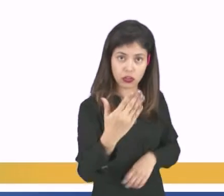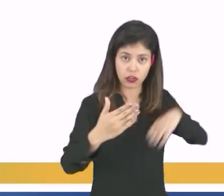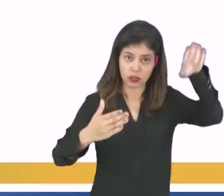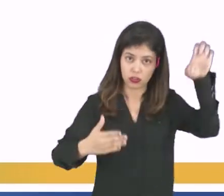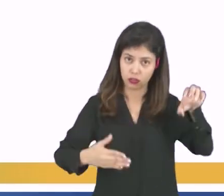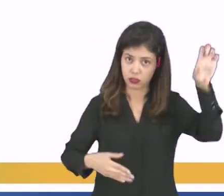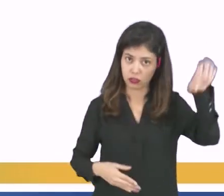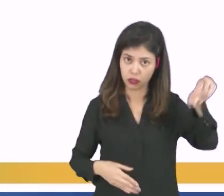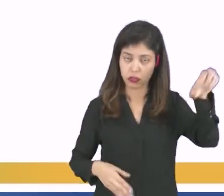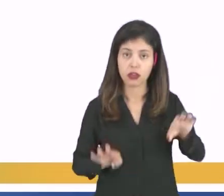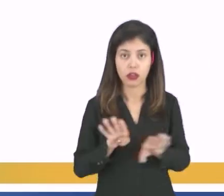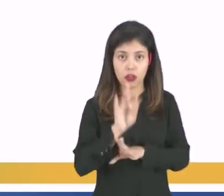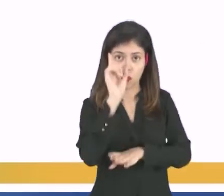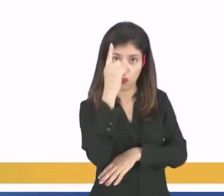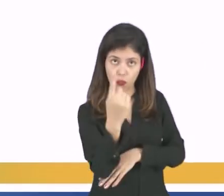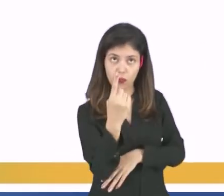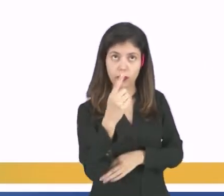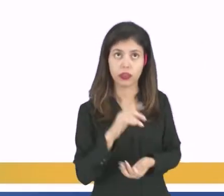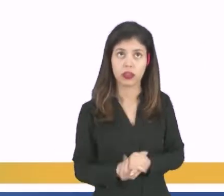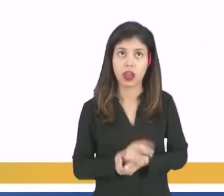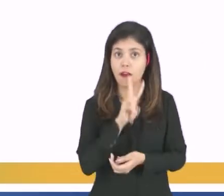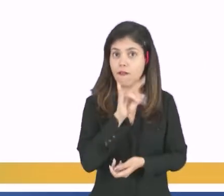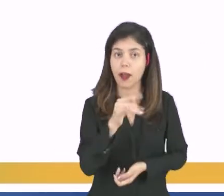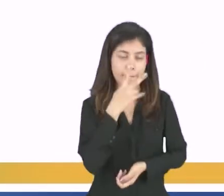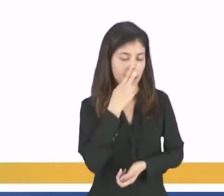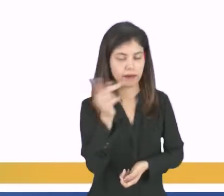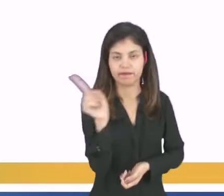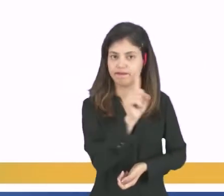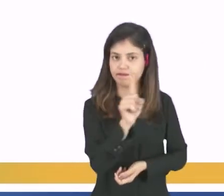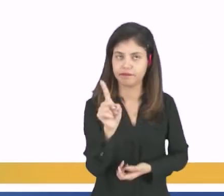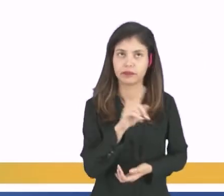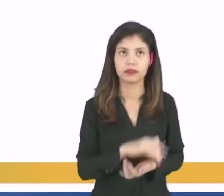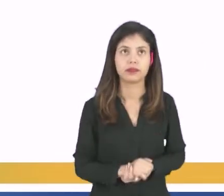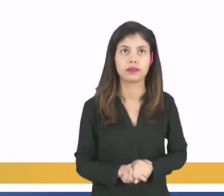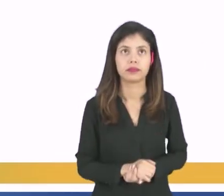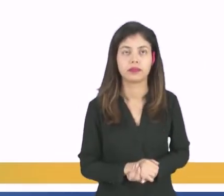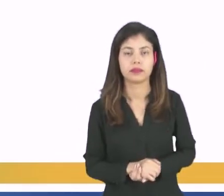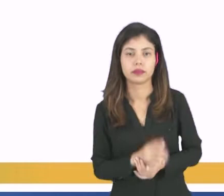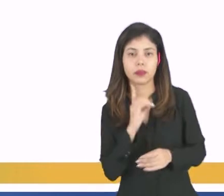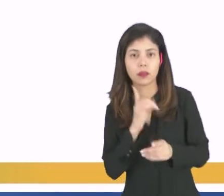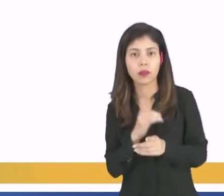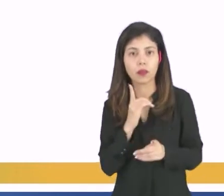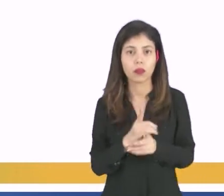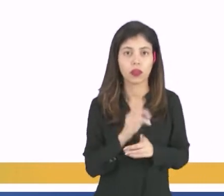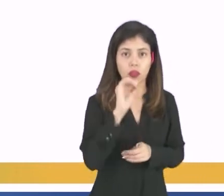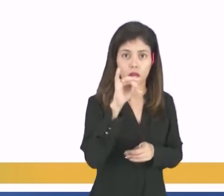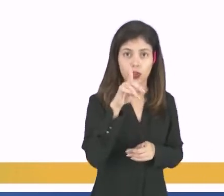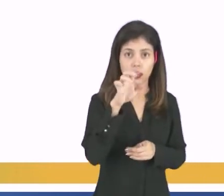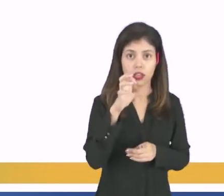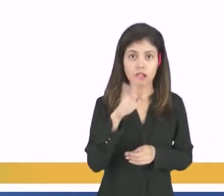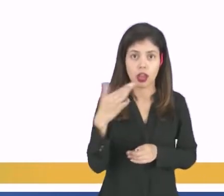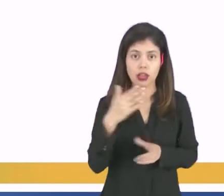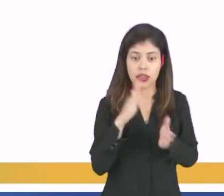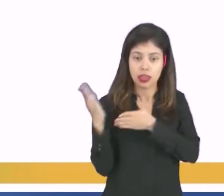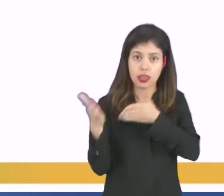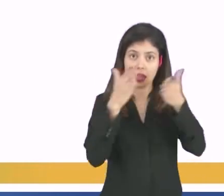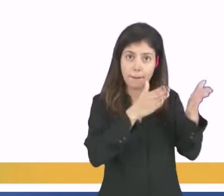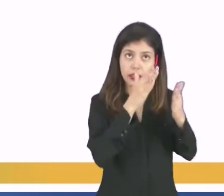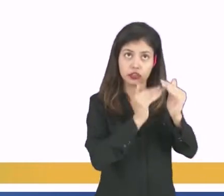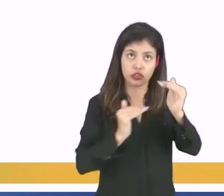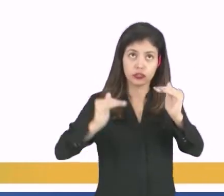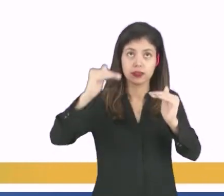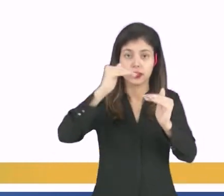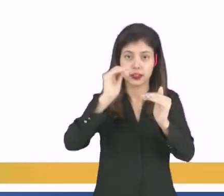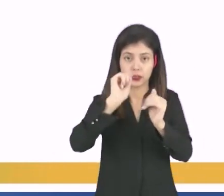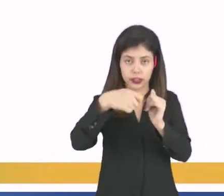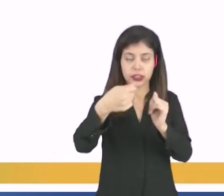esquerdo da substância, for 1, ele não vai aparecer, tá? Então, a gente identifica o índice aqui nessa parte inferior